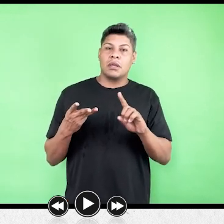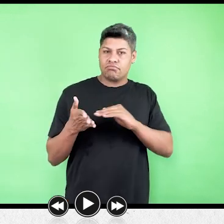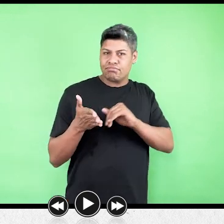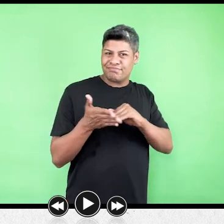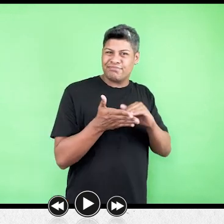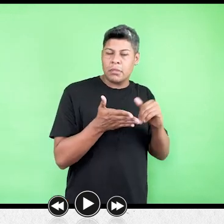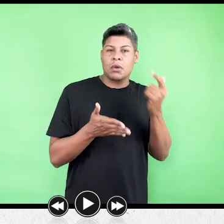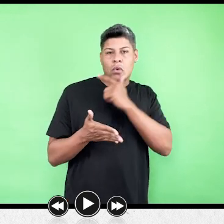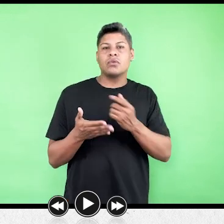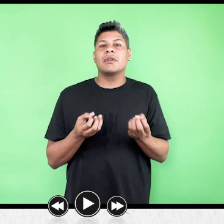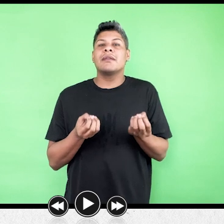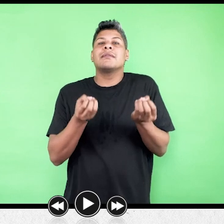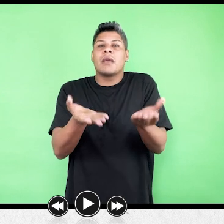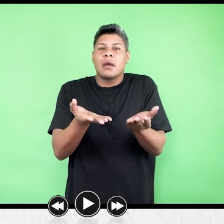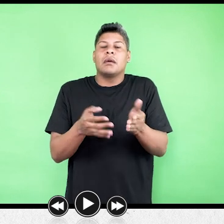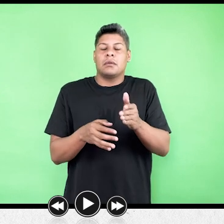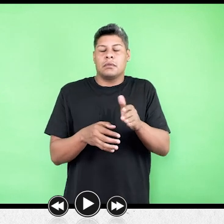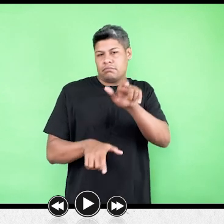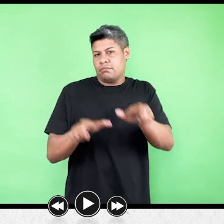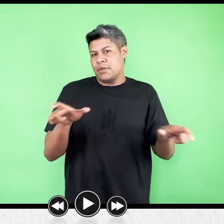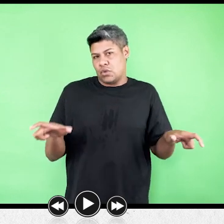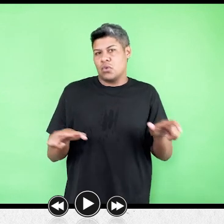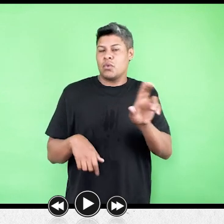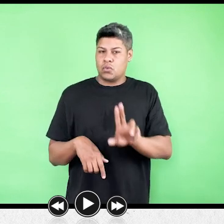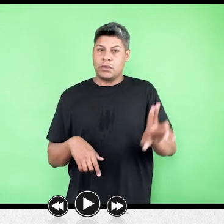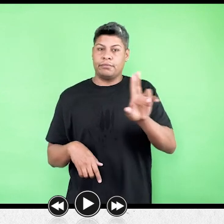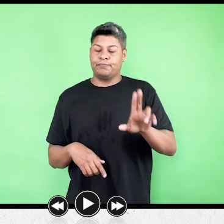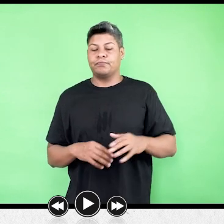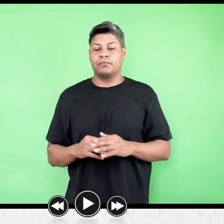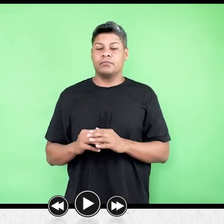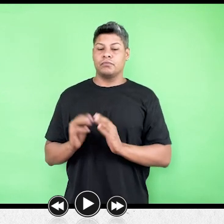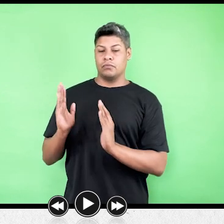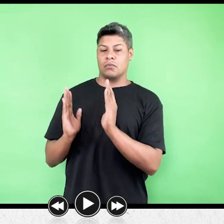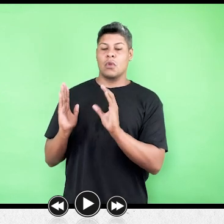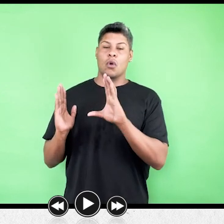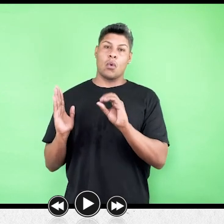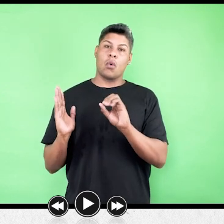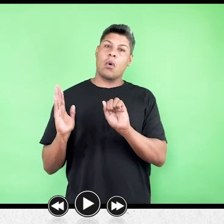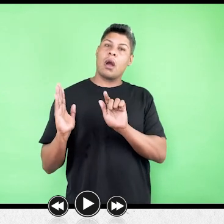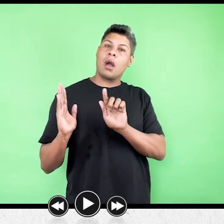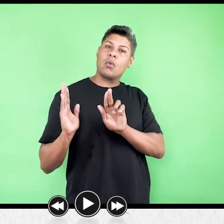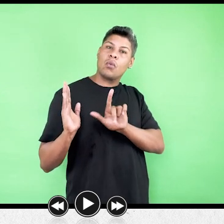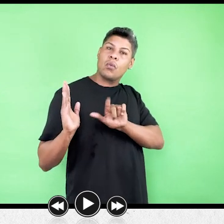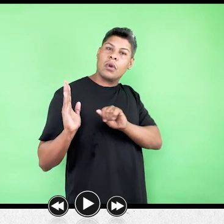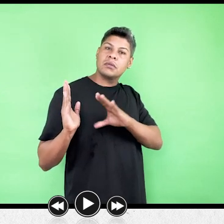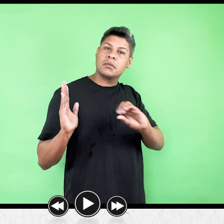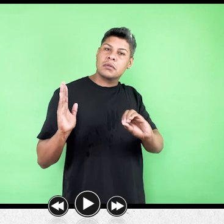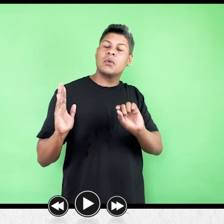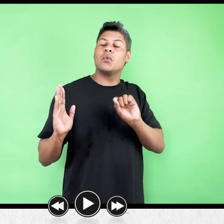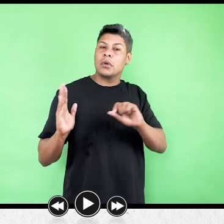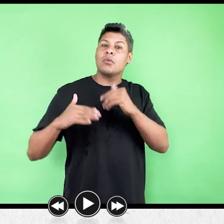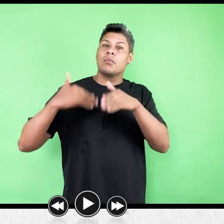poder ser distribuída à população. Então, começando pela etapa de coagulação. A coagulação é um